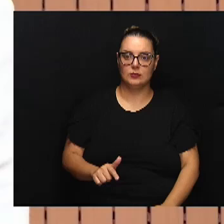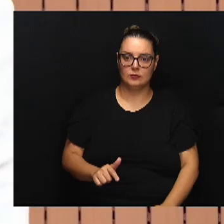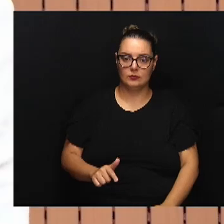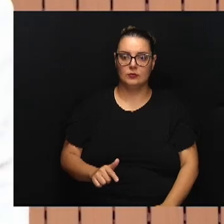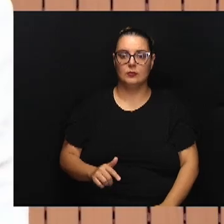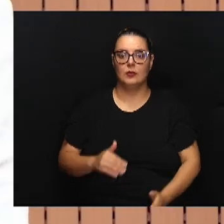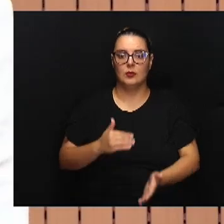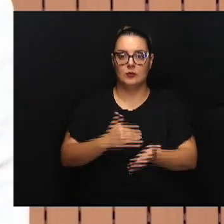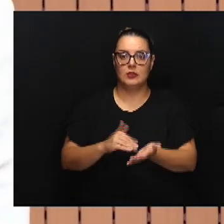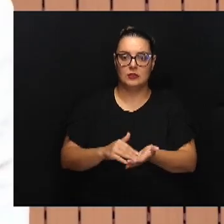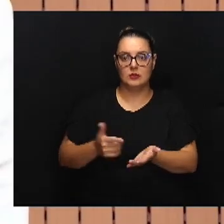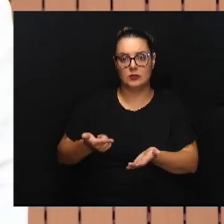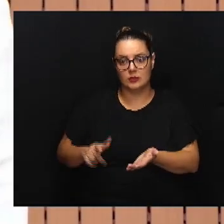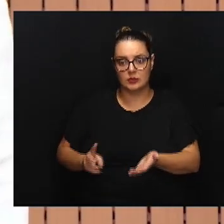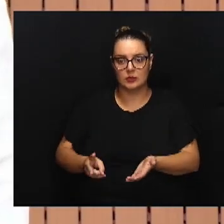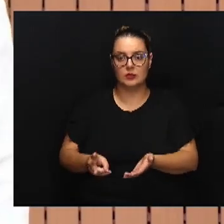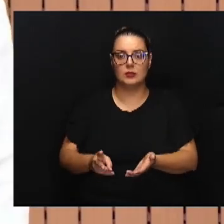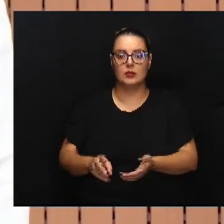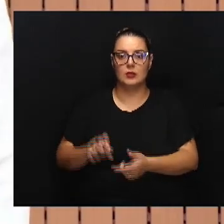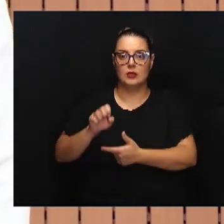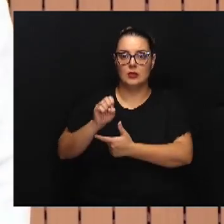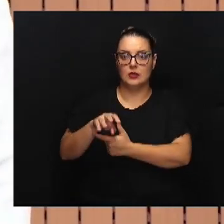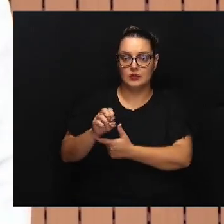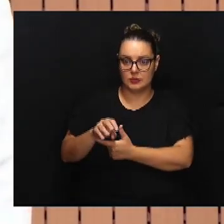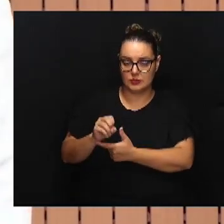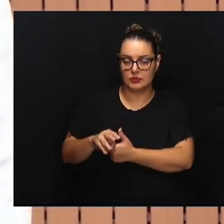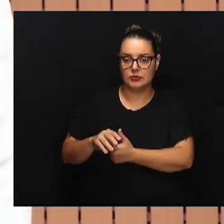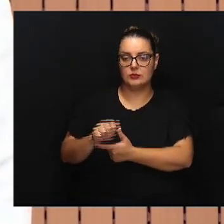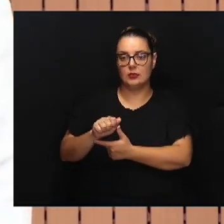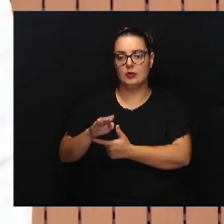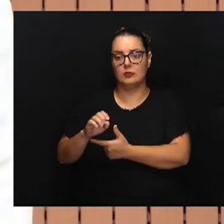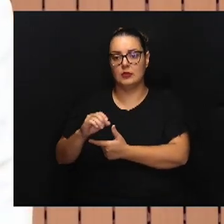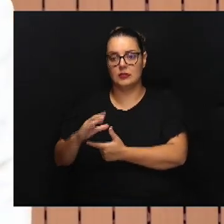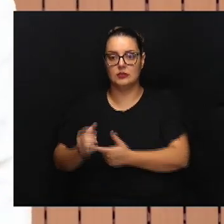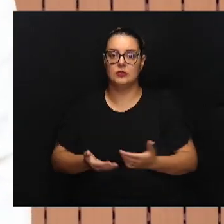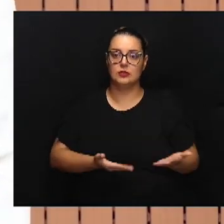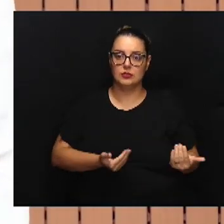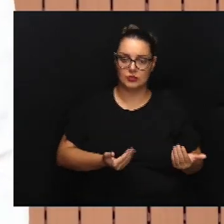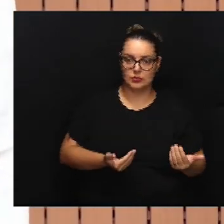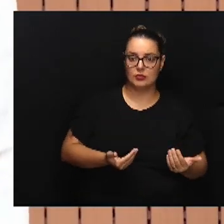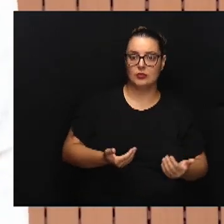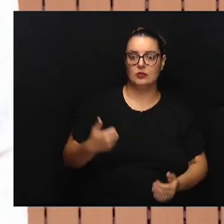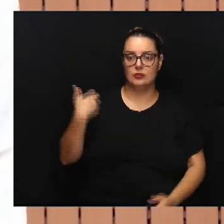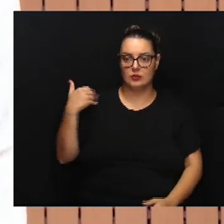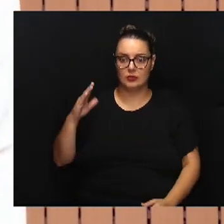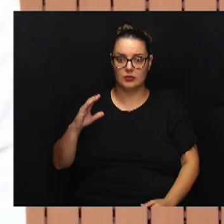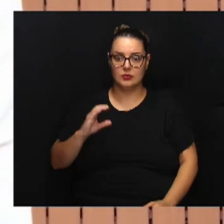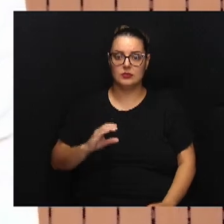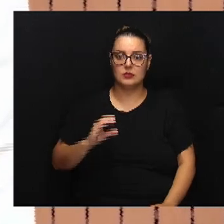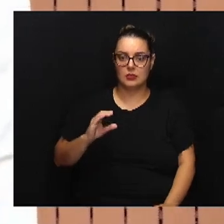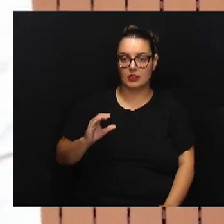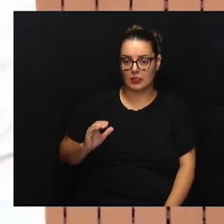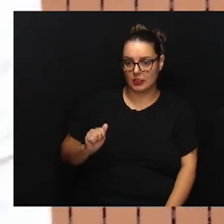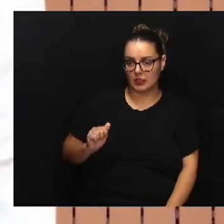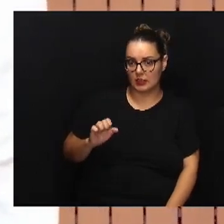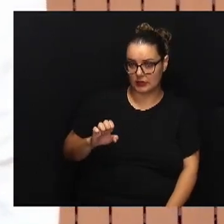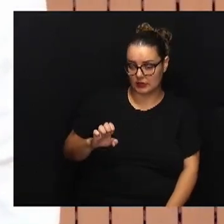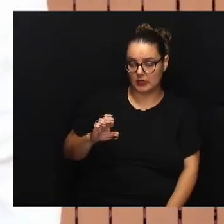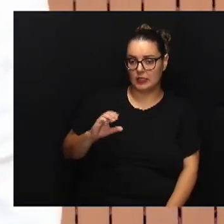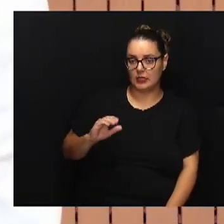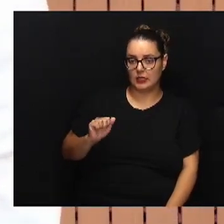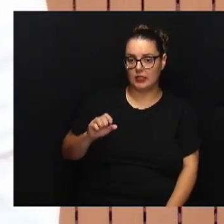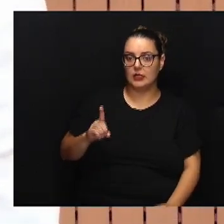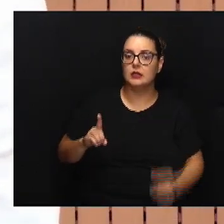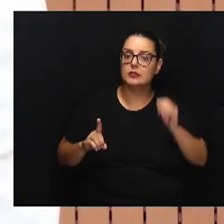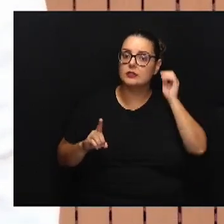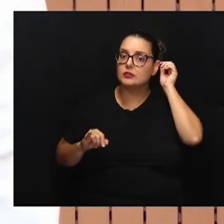Educação Continuada, Alfabetização de Jovens e Adultos, Diversidade e Inclusão, a SECADI, do Ministério da Educação. A